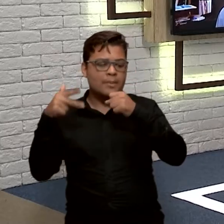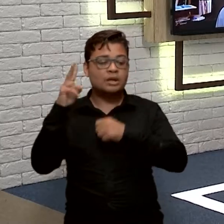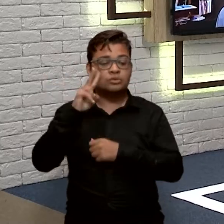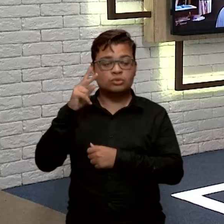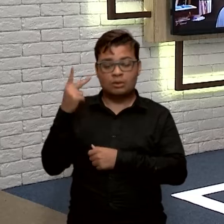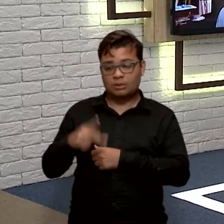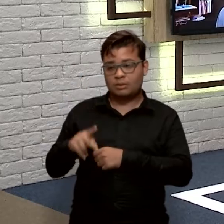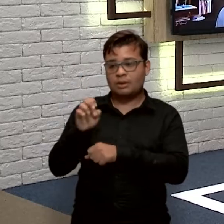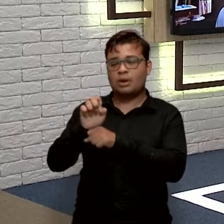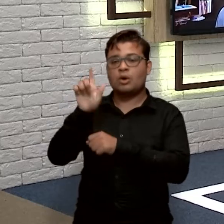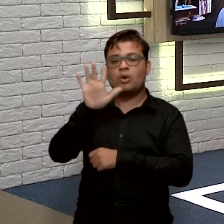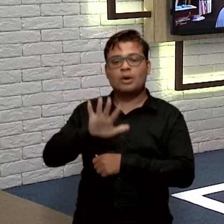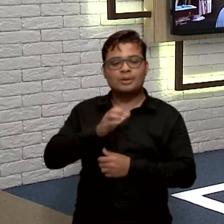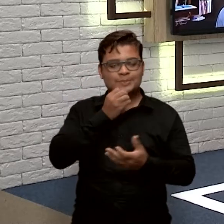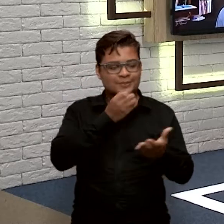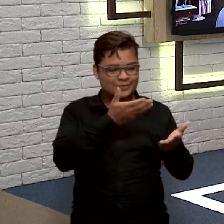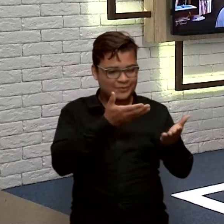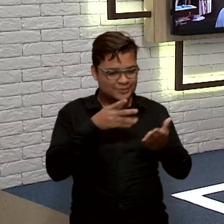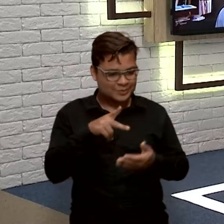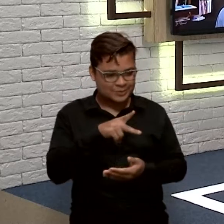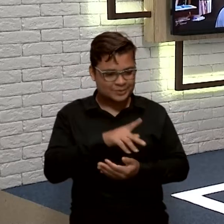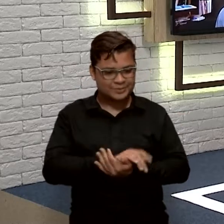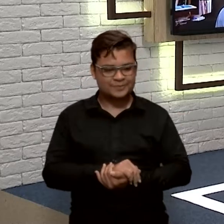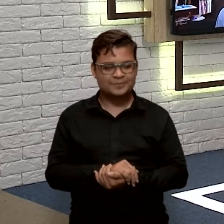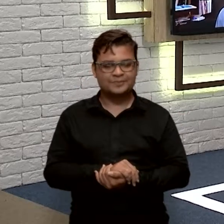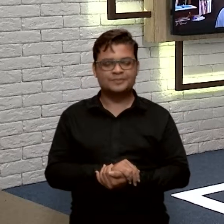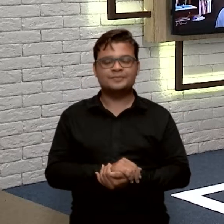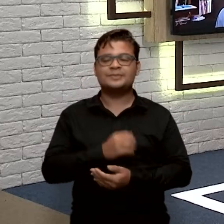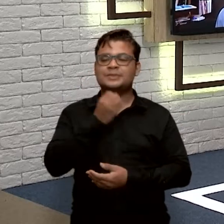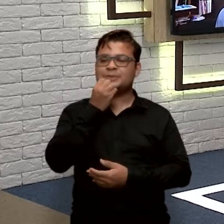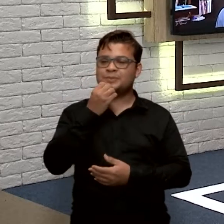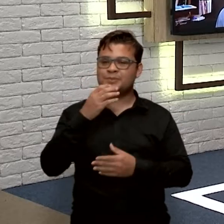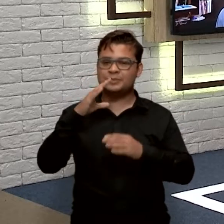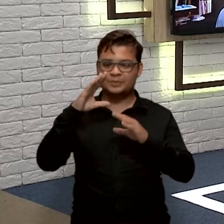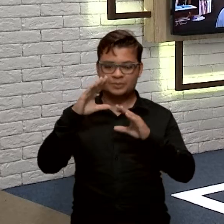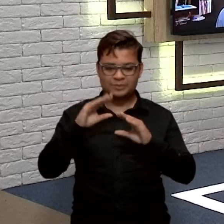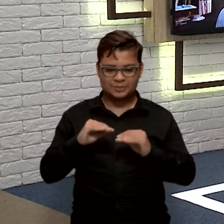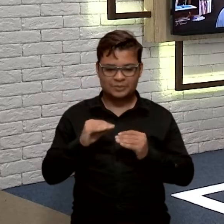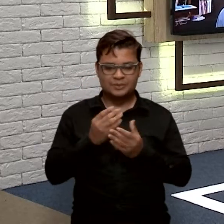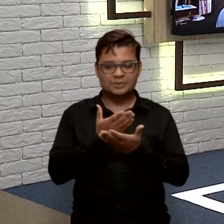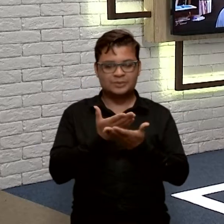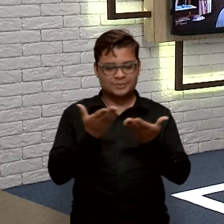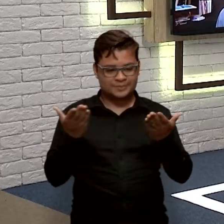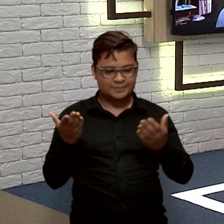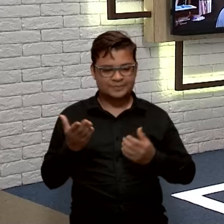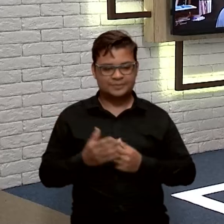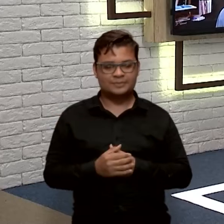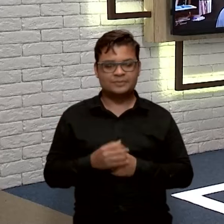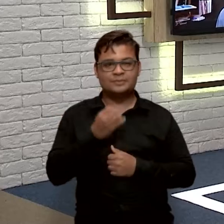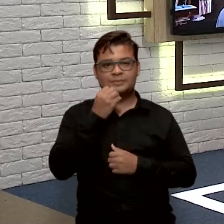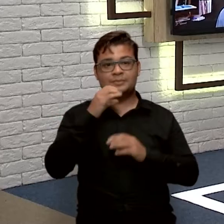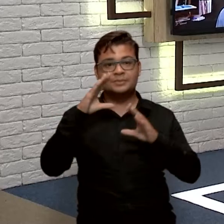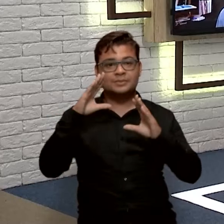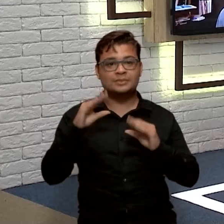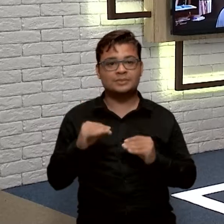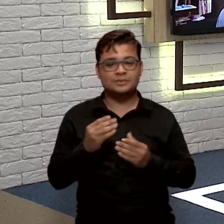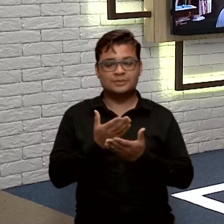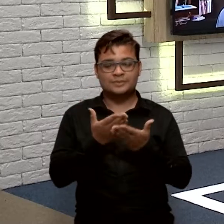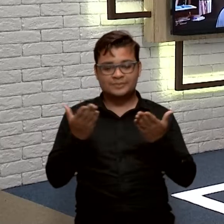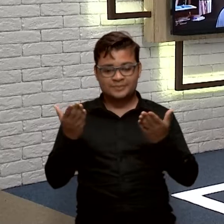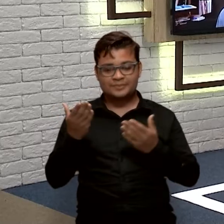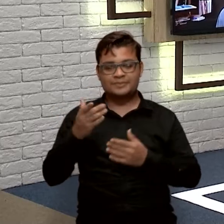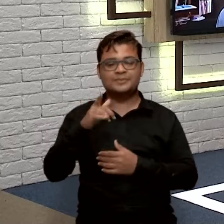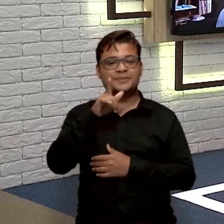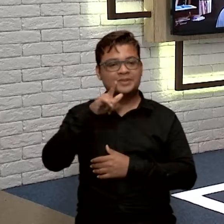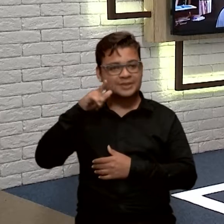professor? Olá, boa noite, né, a todos os telespectadores, boa noite a você, Letícia, ao Eric,